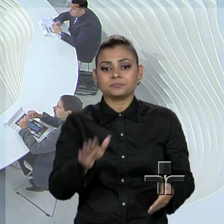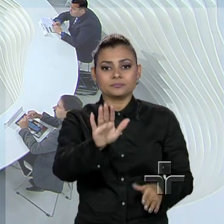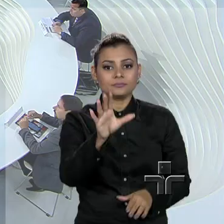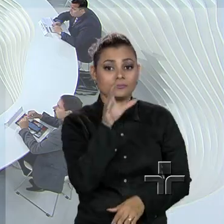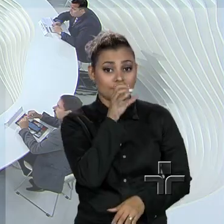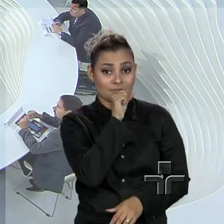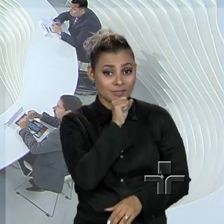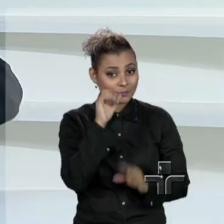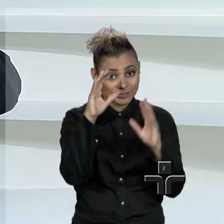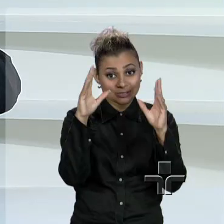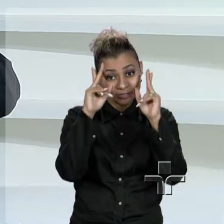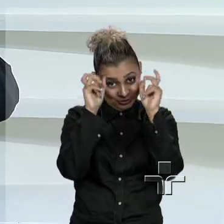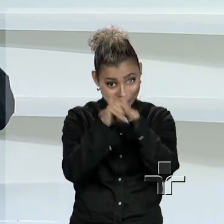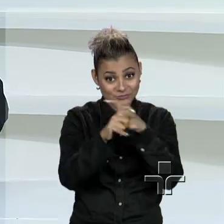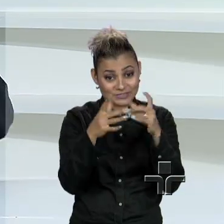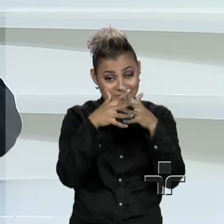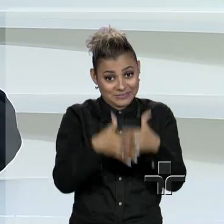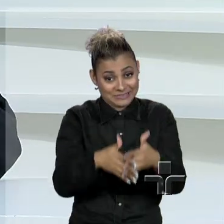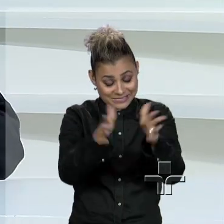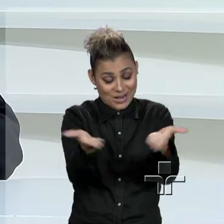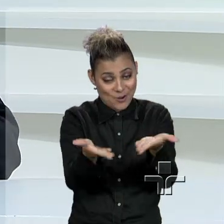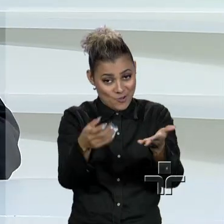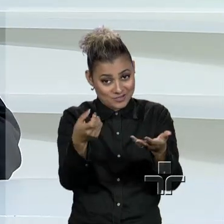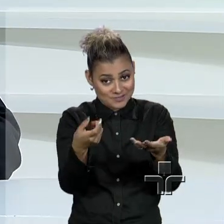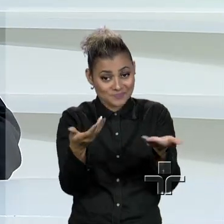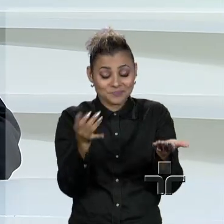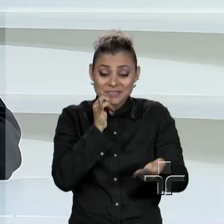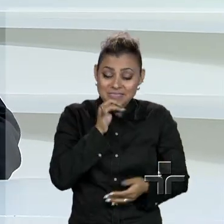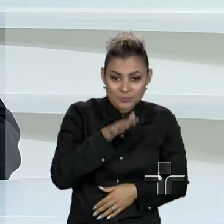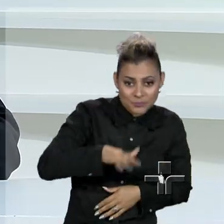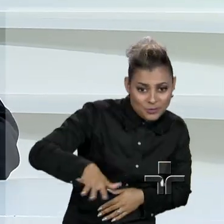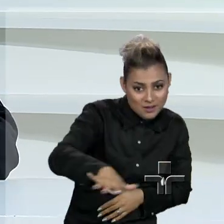pouco. Nesse ambiente que o senhor